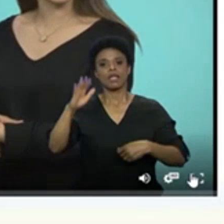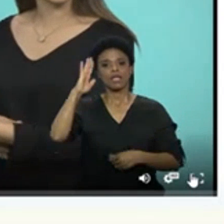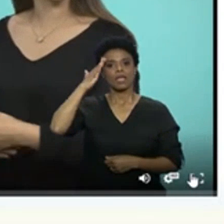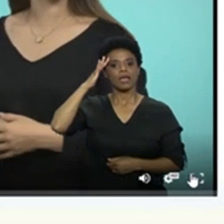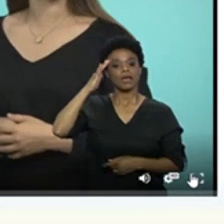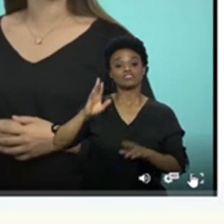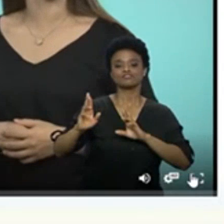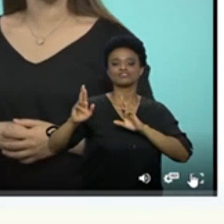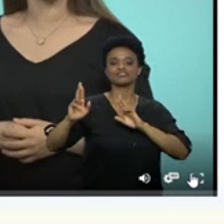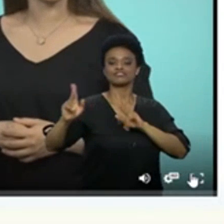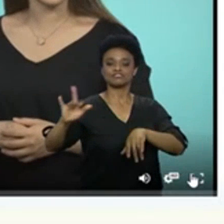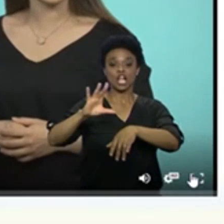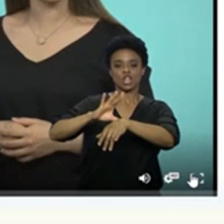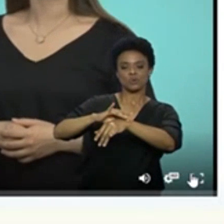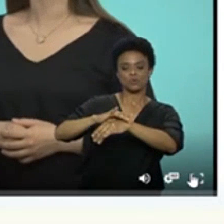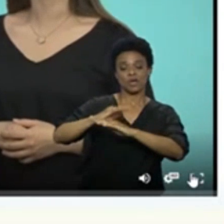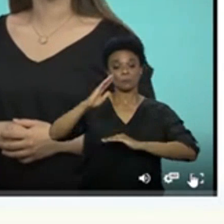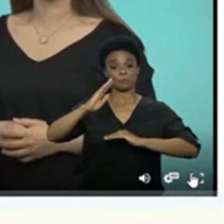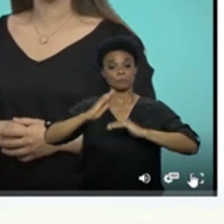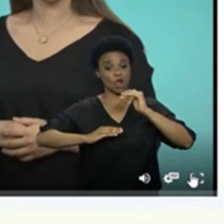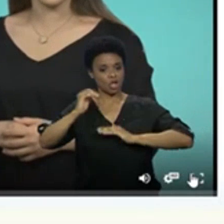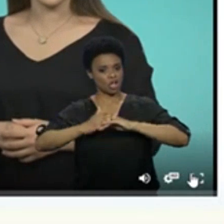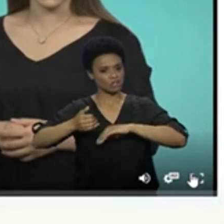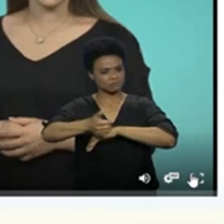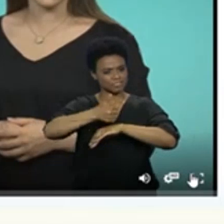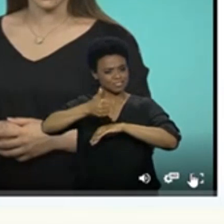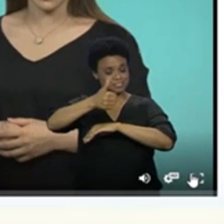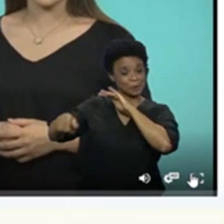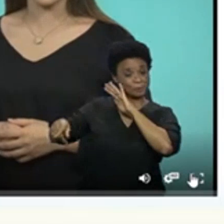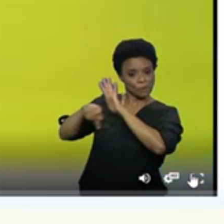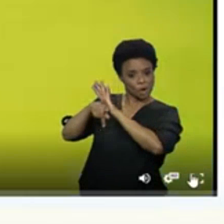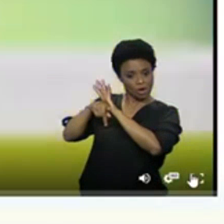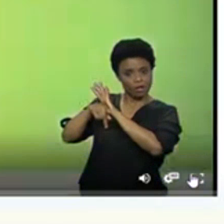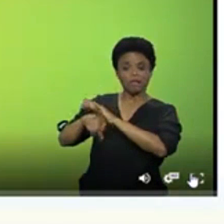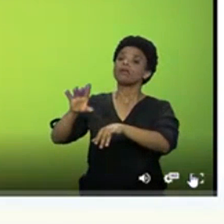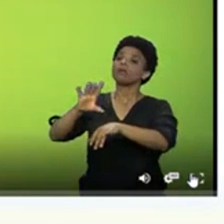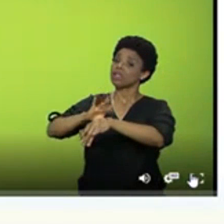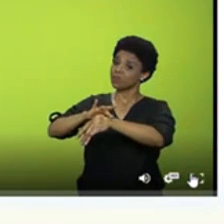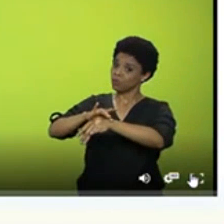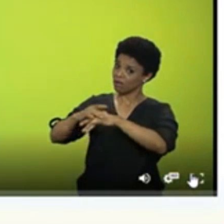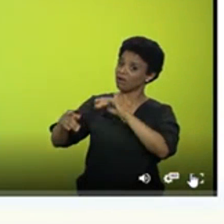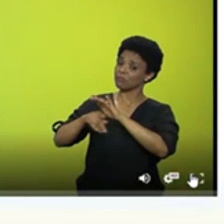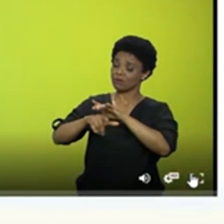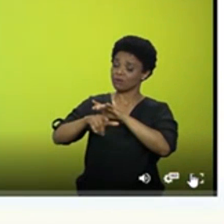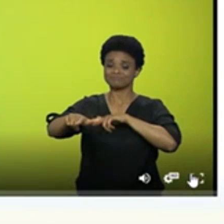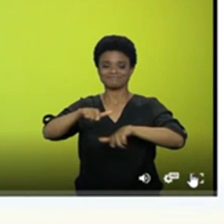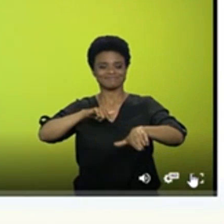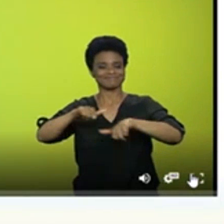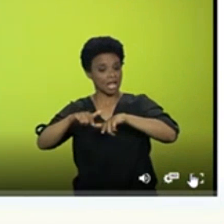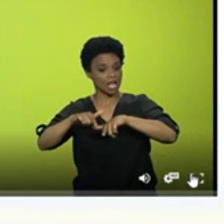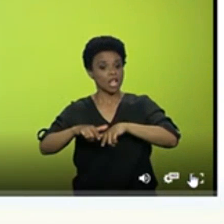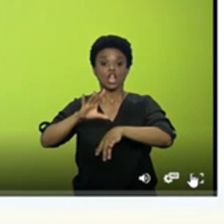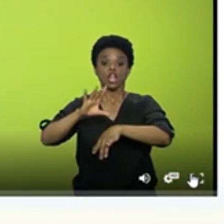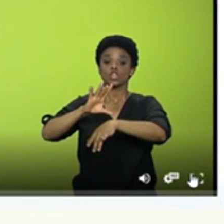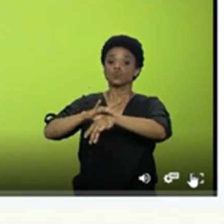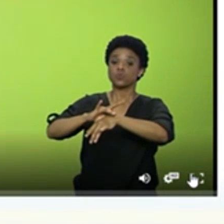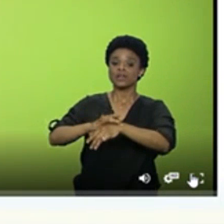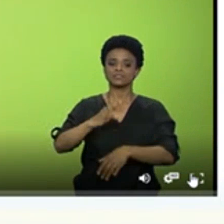a diferença entre doenças profissionais típicas e doenças relacionadas ao trabalho. As doenças profissionais típicas